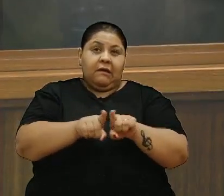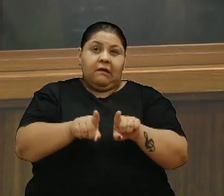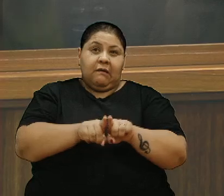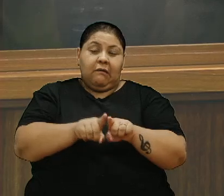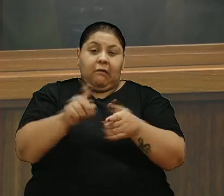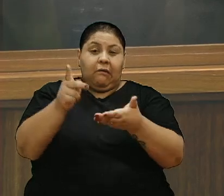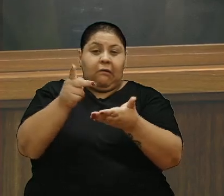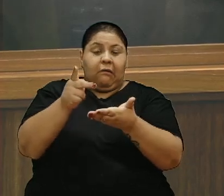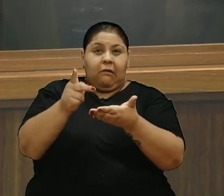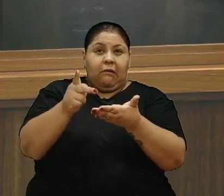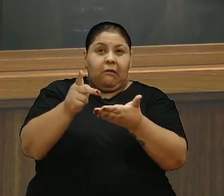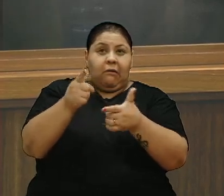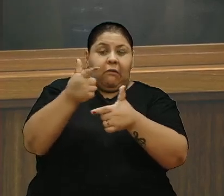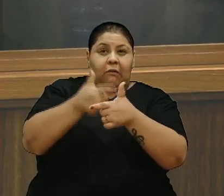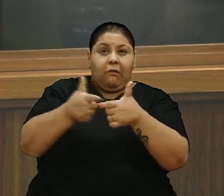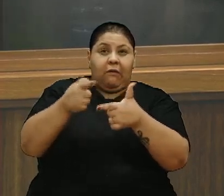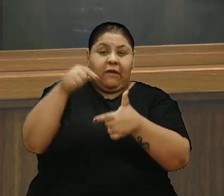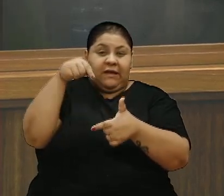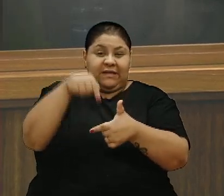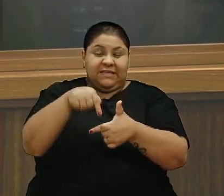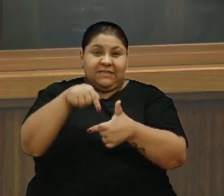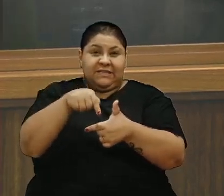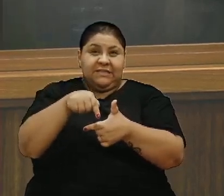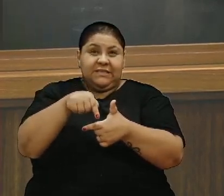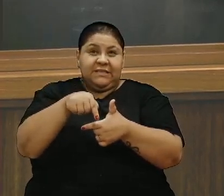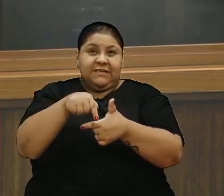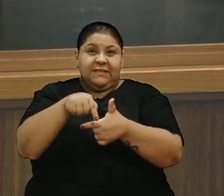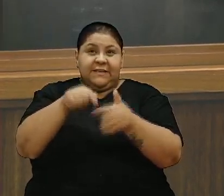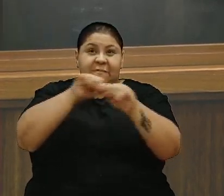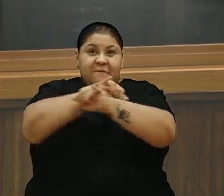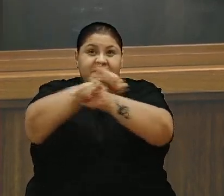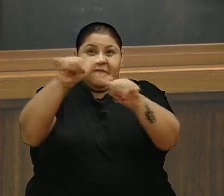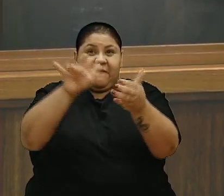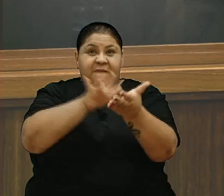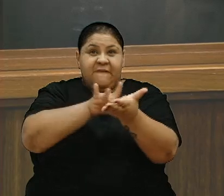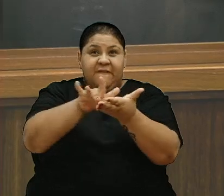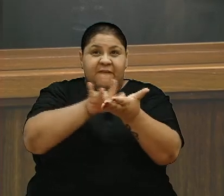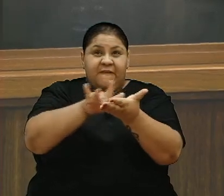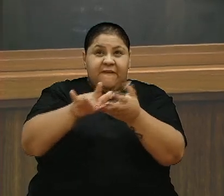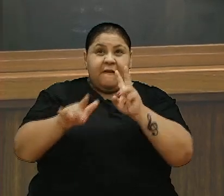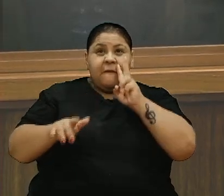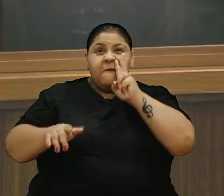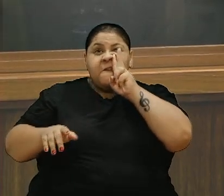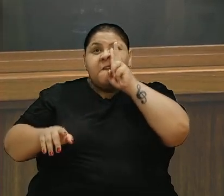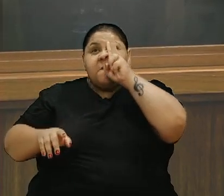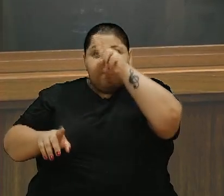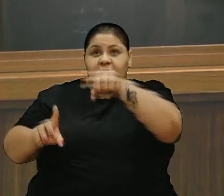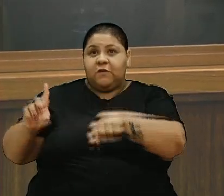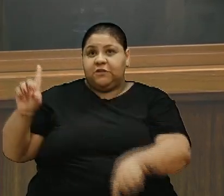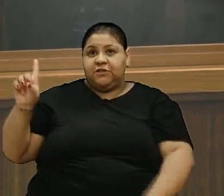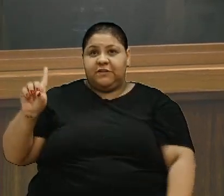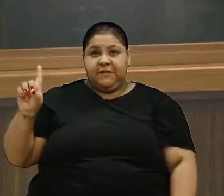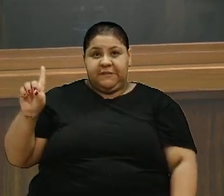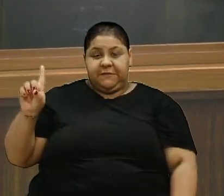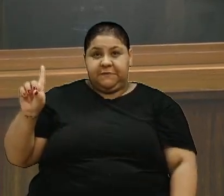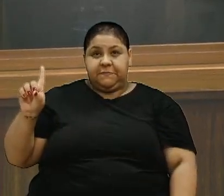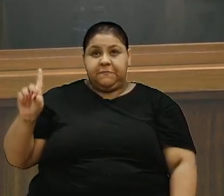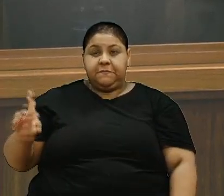aqui é uma fake news daquelas que a direita e que a extrema-direita...